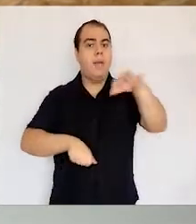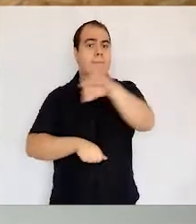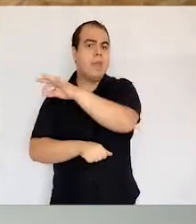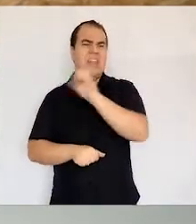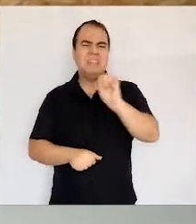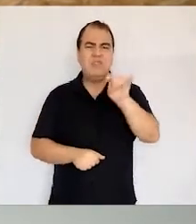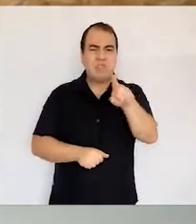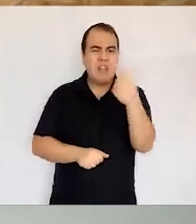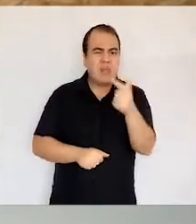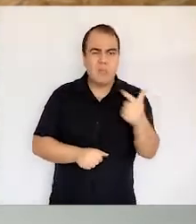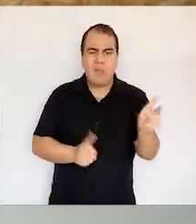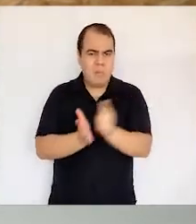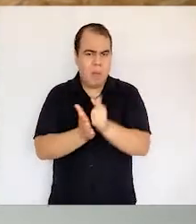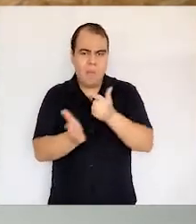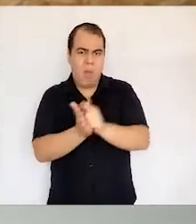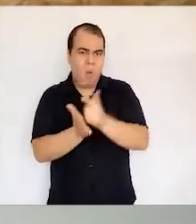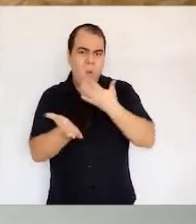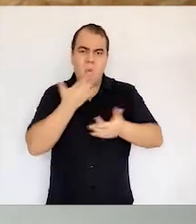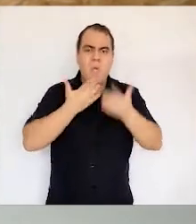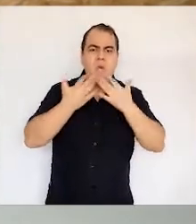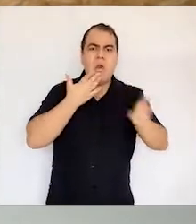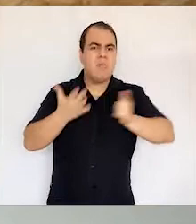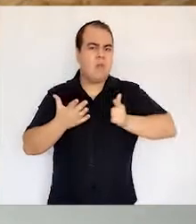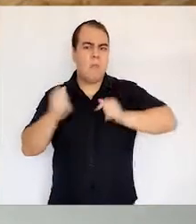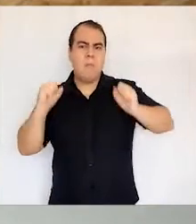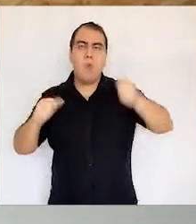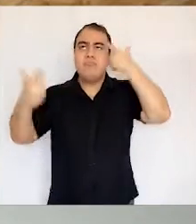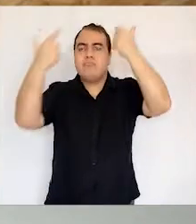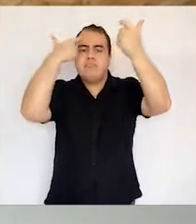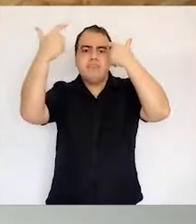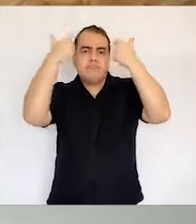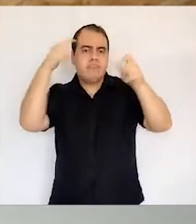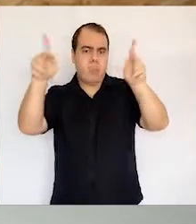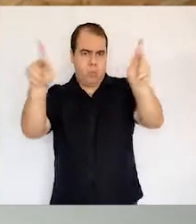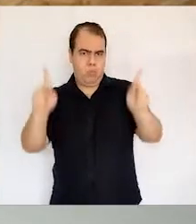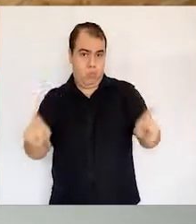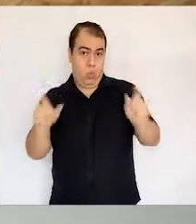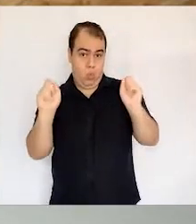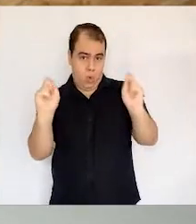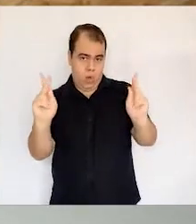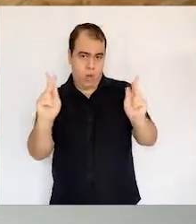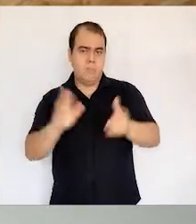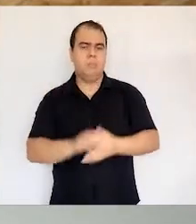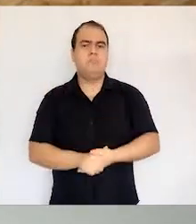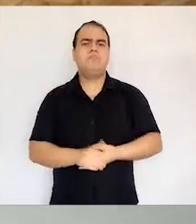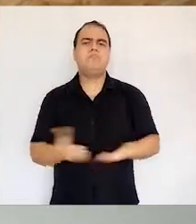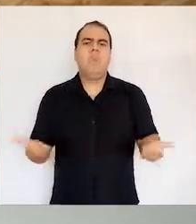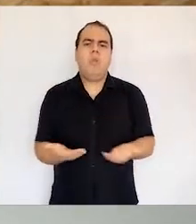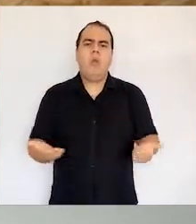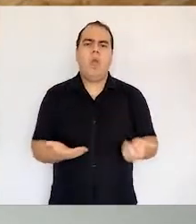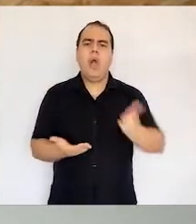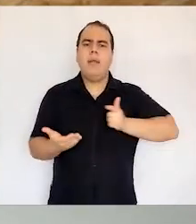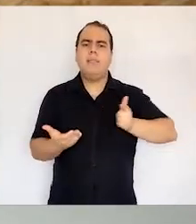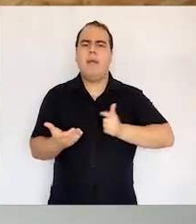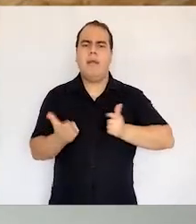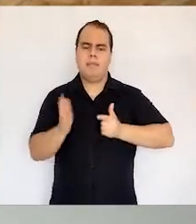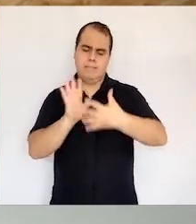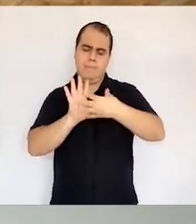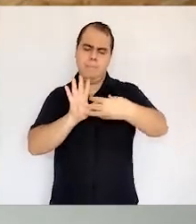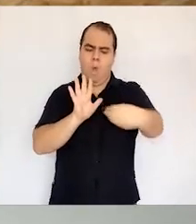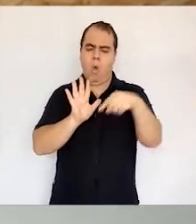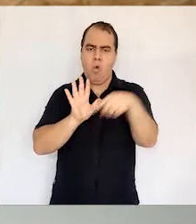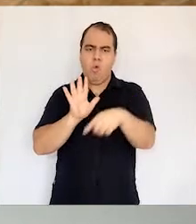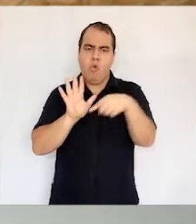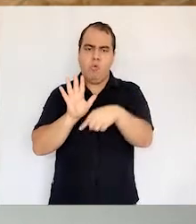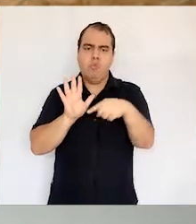papel colorido em casa, você pinta, passa tinta, usa sua criatividade, belezinha? A gente tem esses moldes de flores